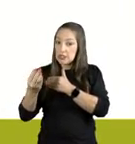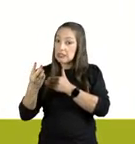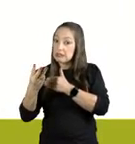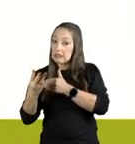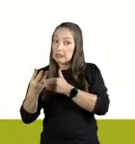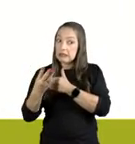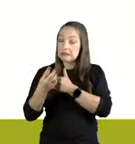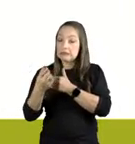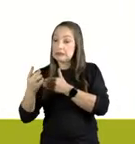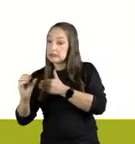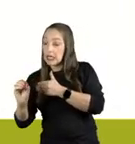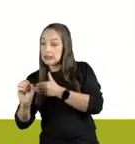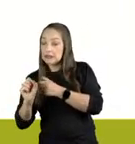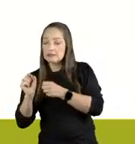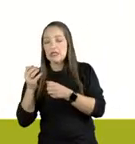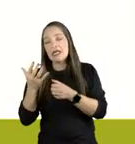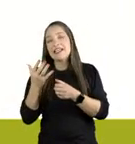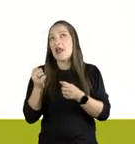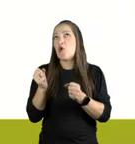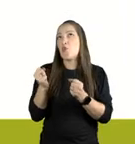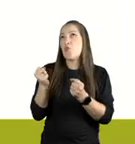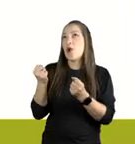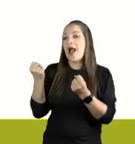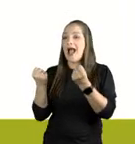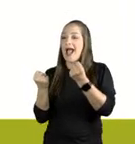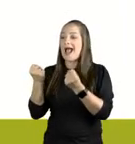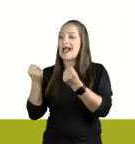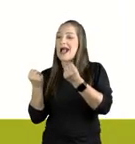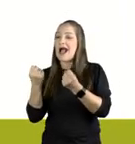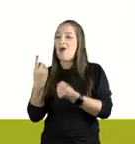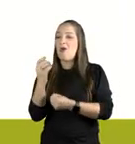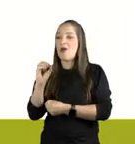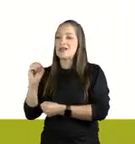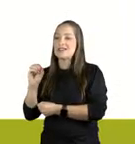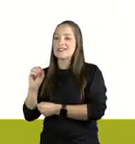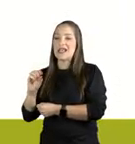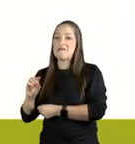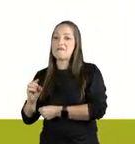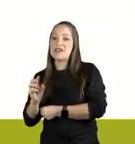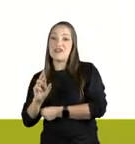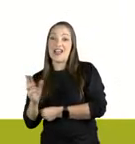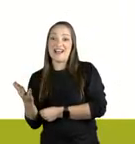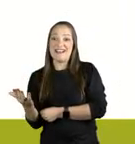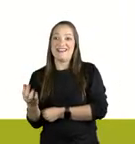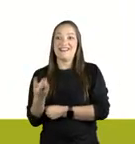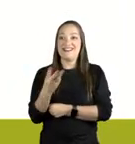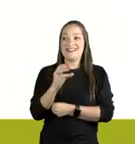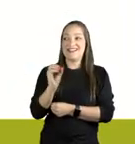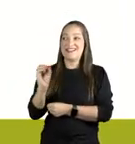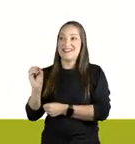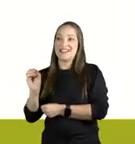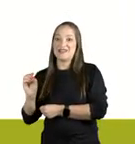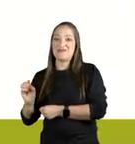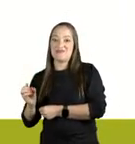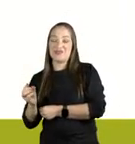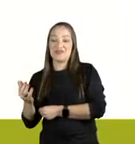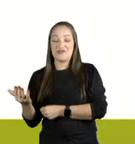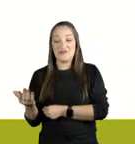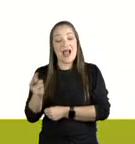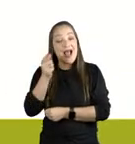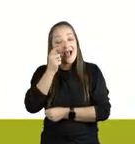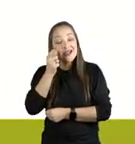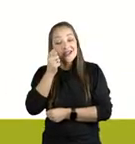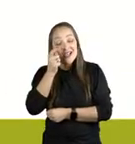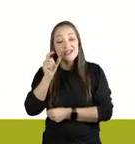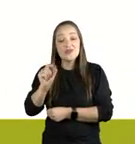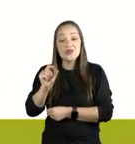um carro mais legal, um carro de 100 mil, um carro de 300 mil. Então, é bem interessante você fazer isso,